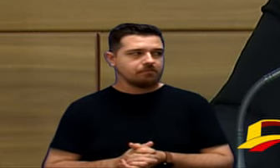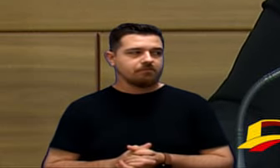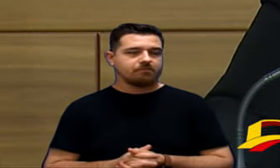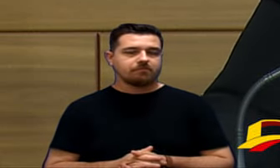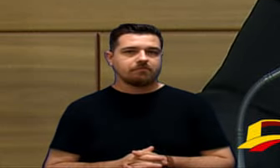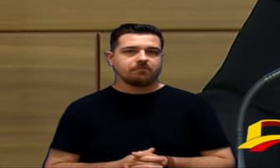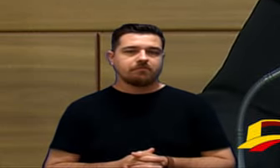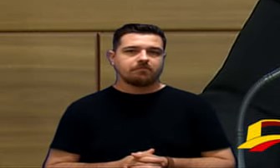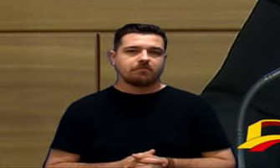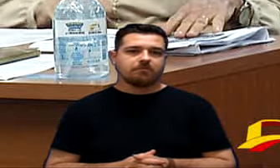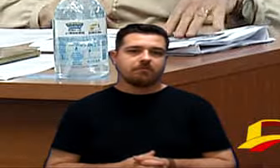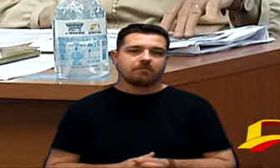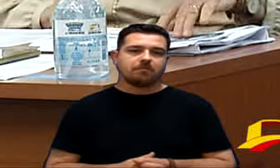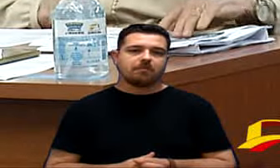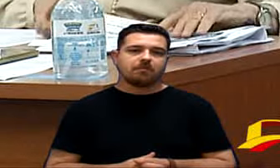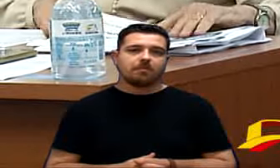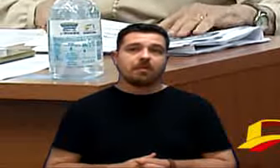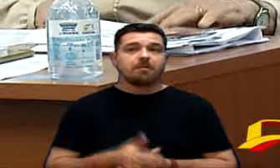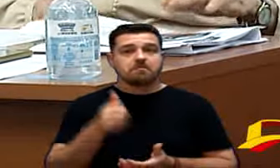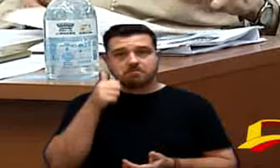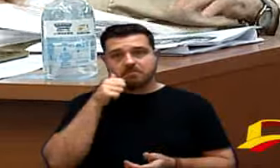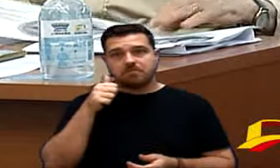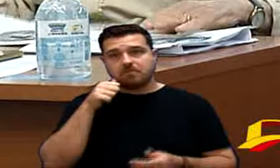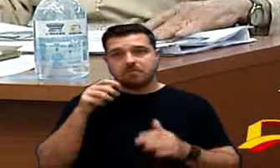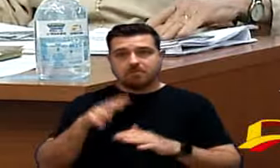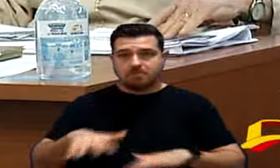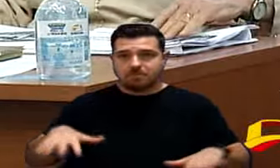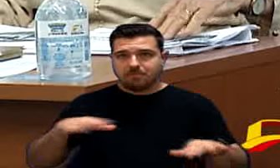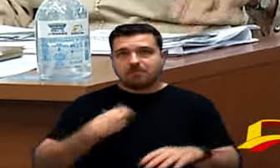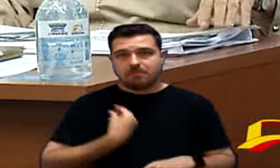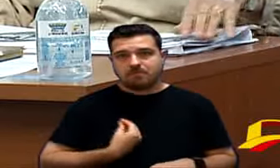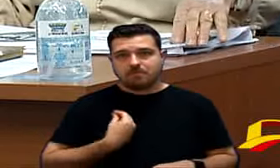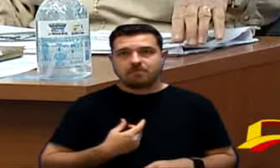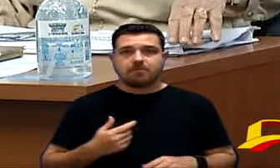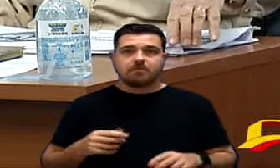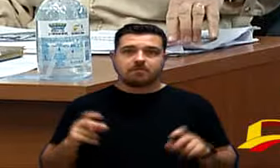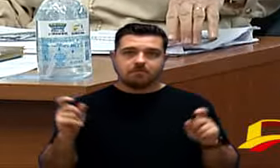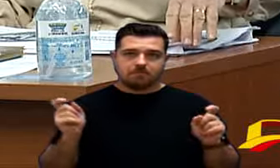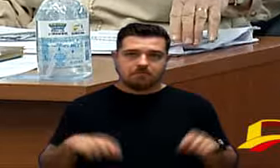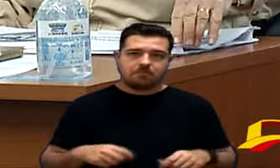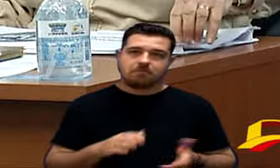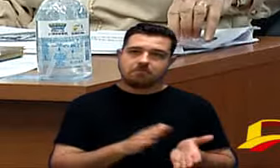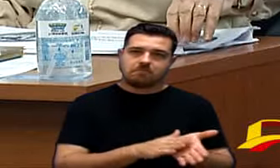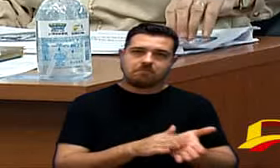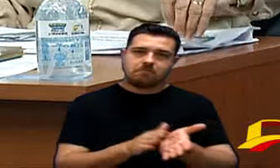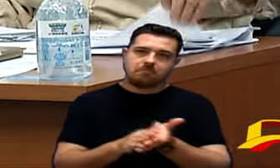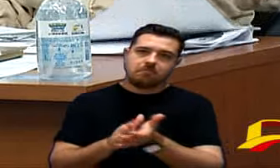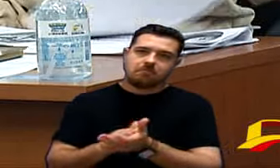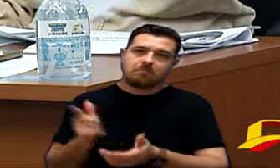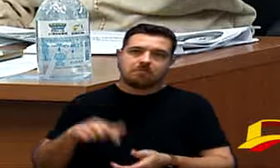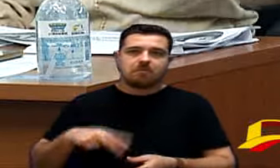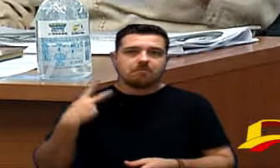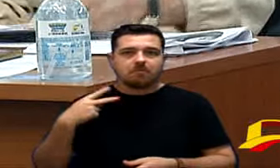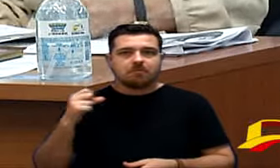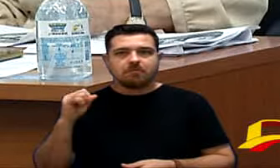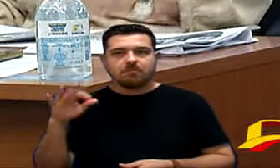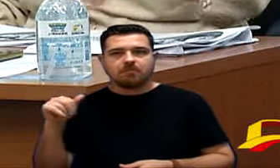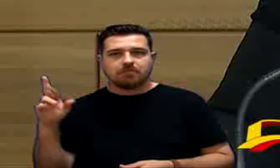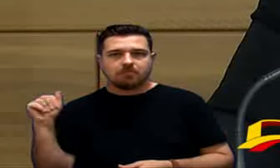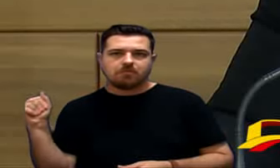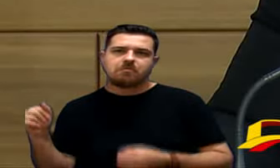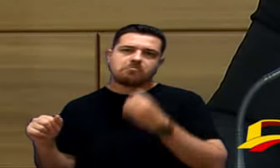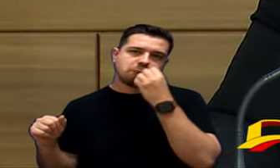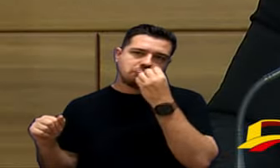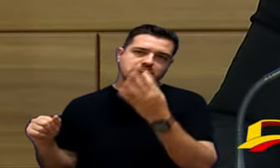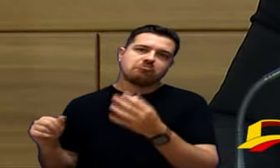sociais cumprimento a todas as mulheres desta casa na pessoa da nossa grande vereadora Iara Bernarde decana